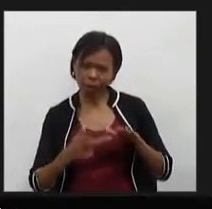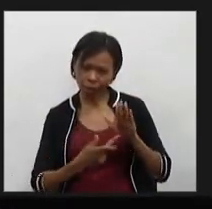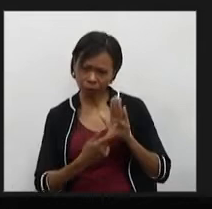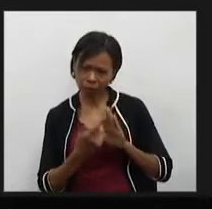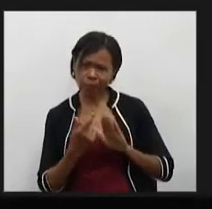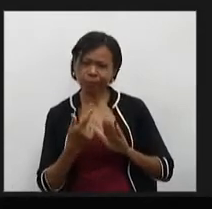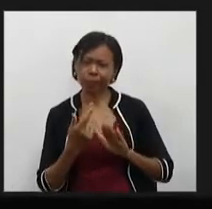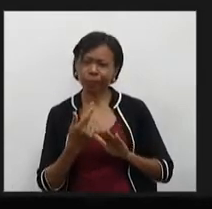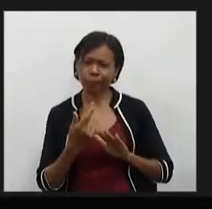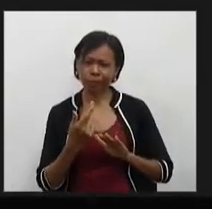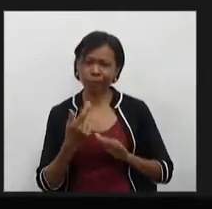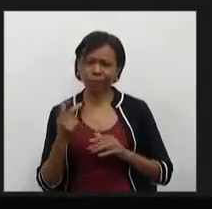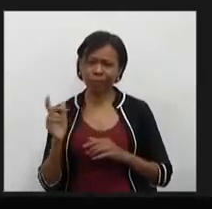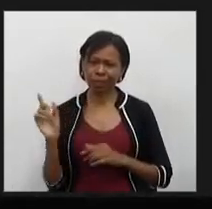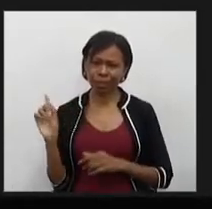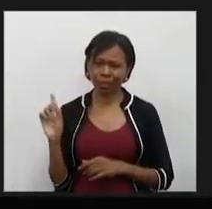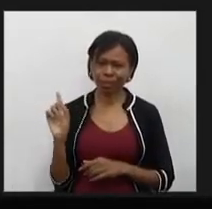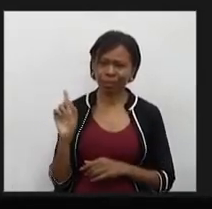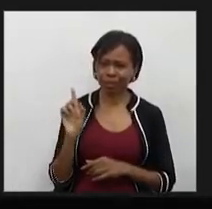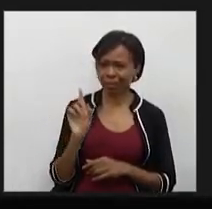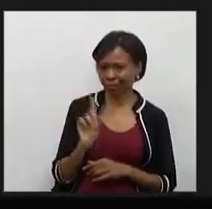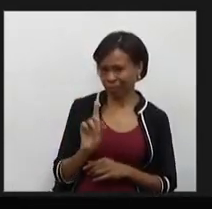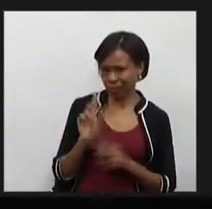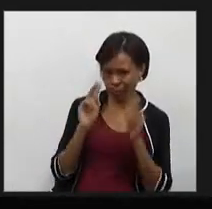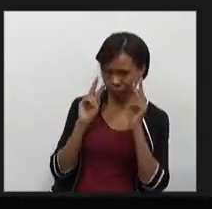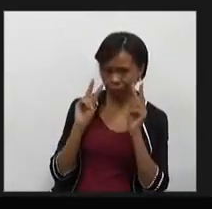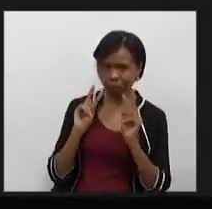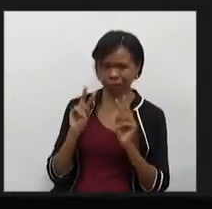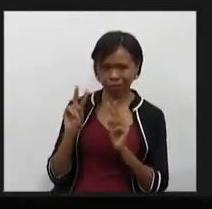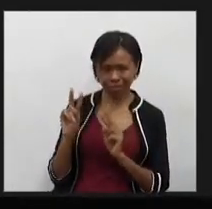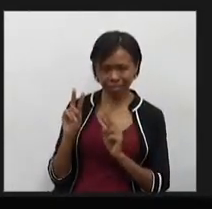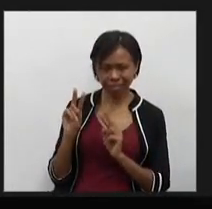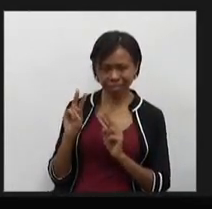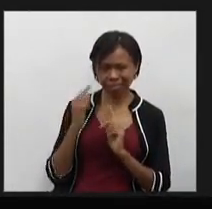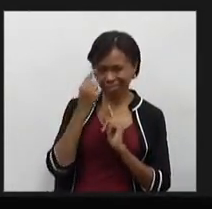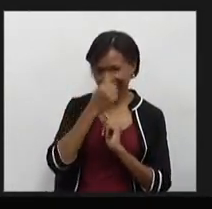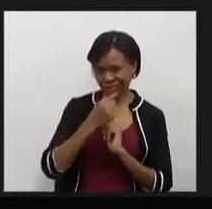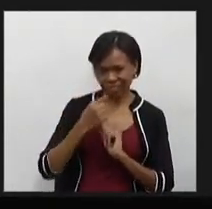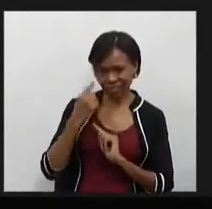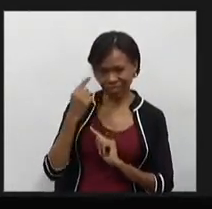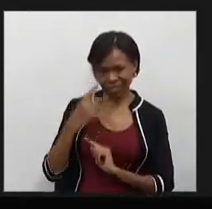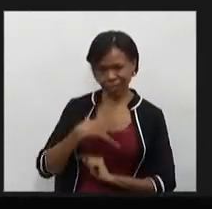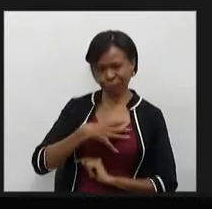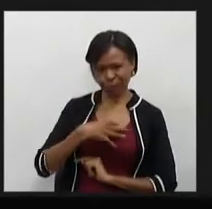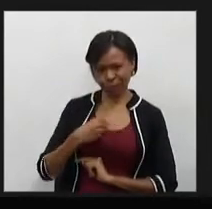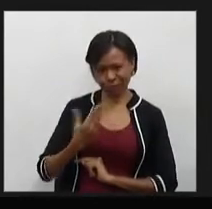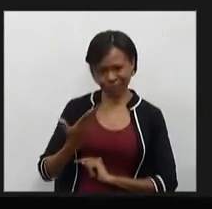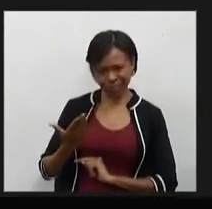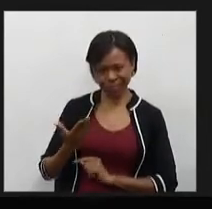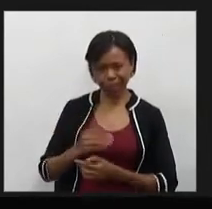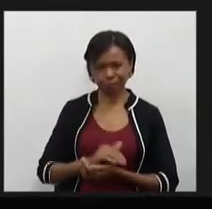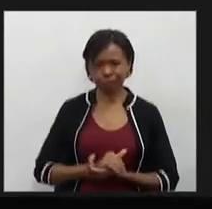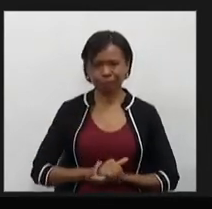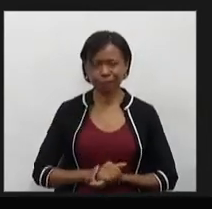colocá-la perto aqui, né, para vocês verem aquela, a carinha dela. Então,